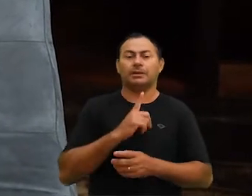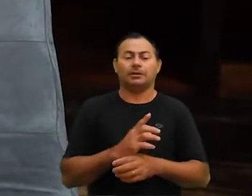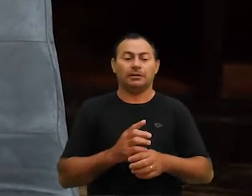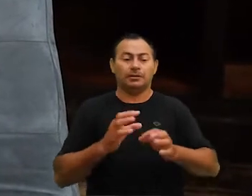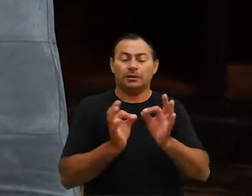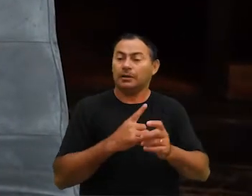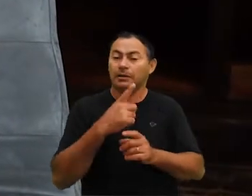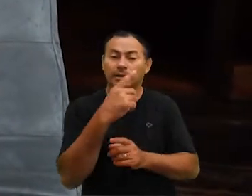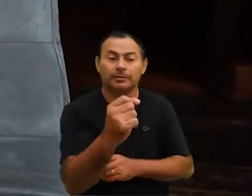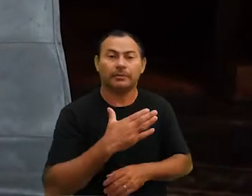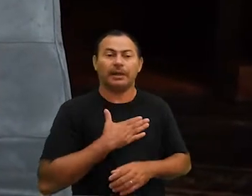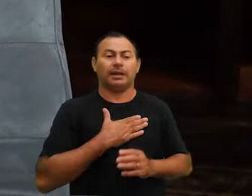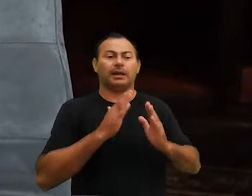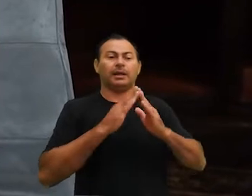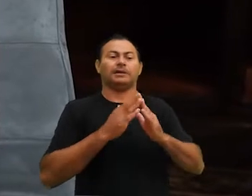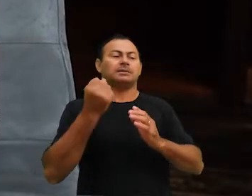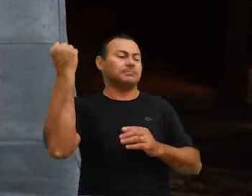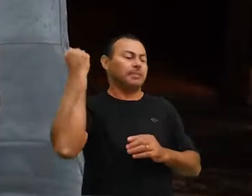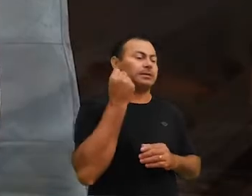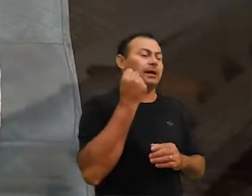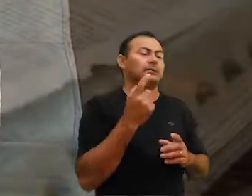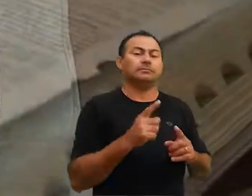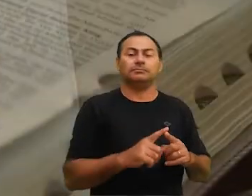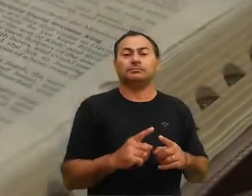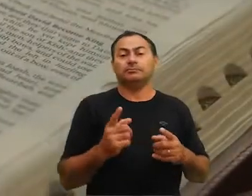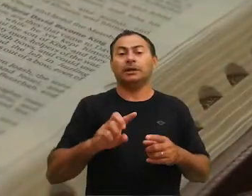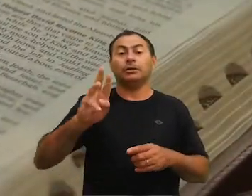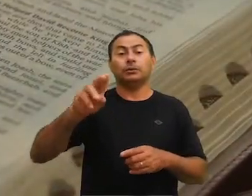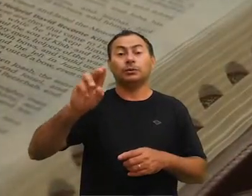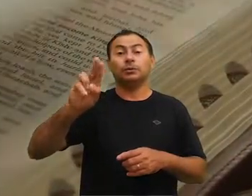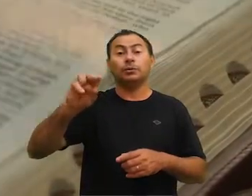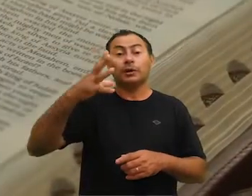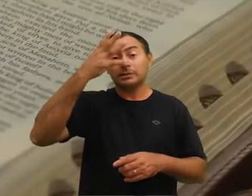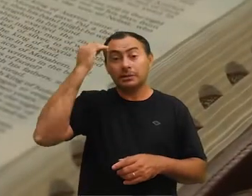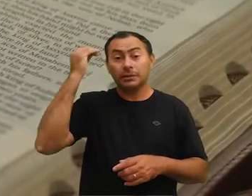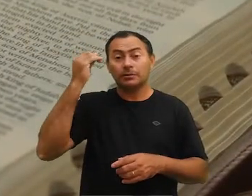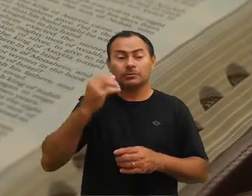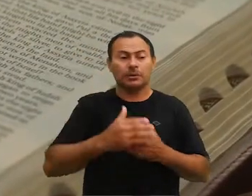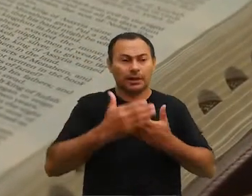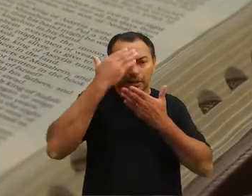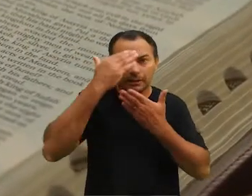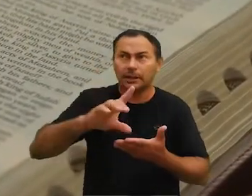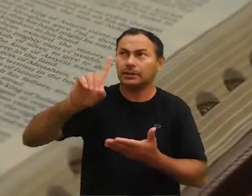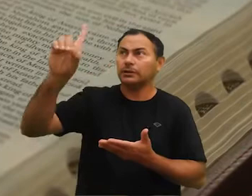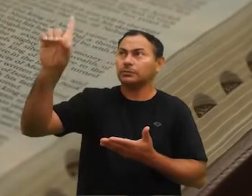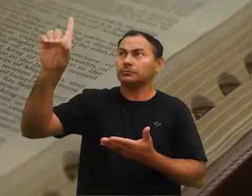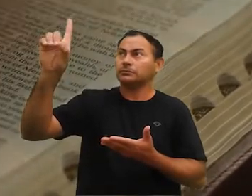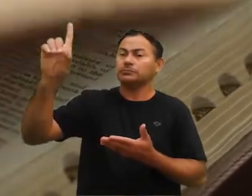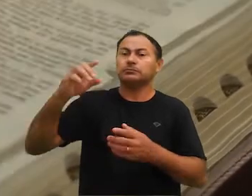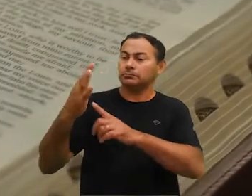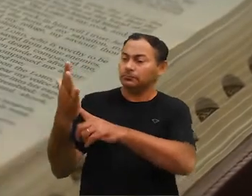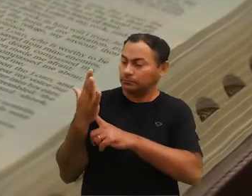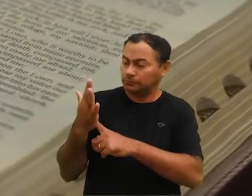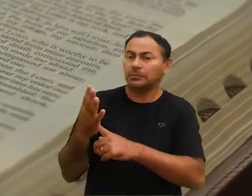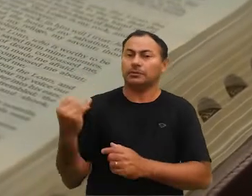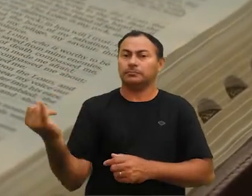teria saído daqui e ido para minha casa me matar. Jamais vou me esquecer como agradeci a Deus por